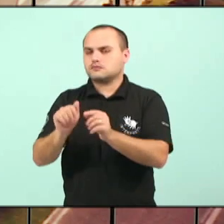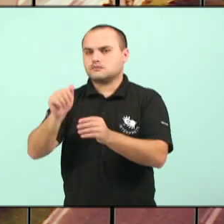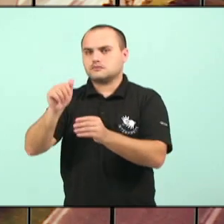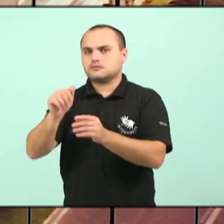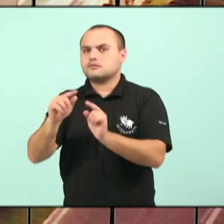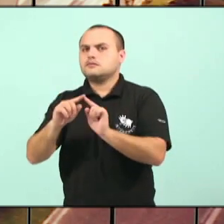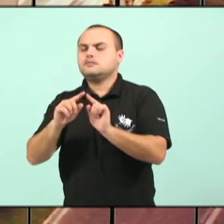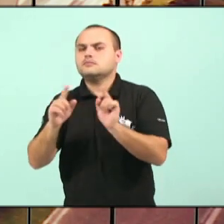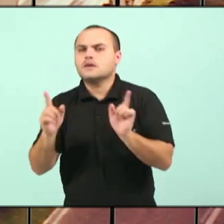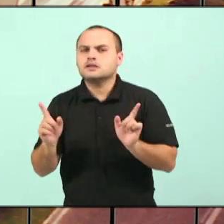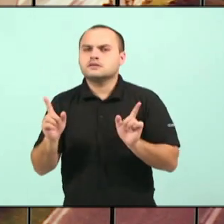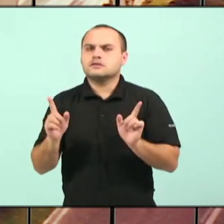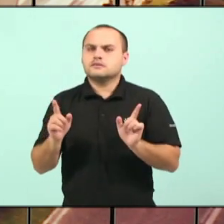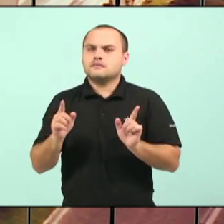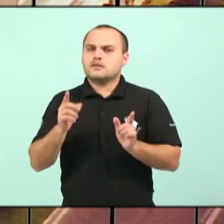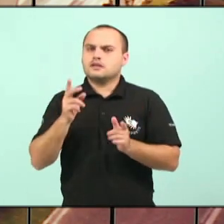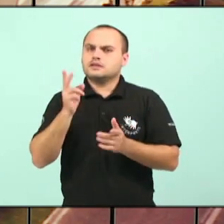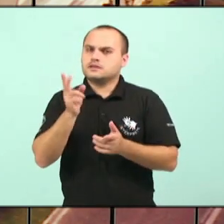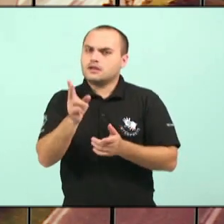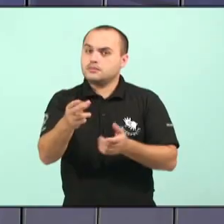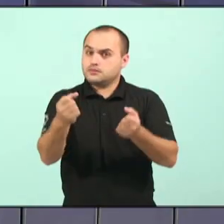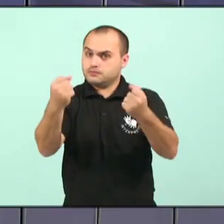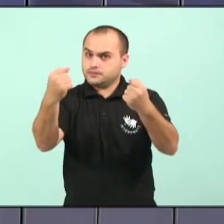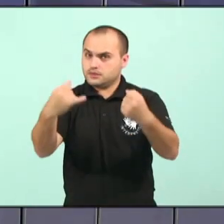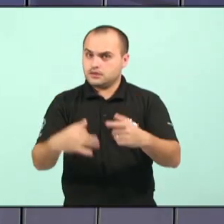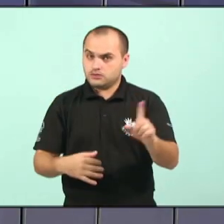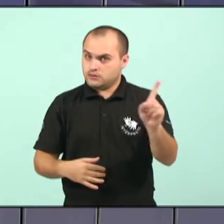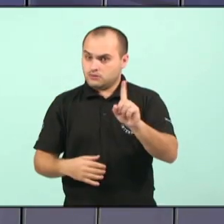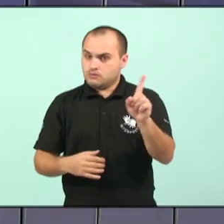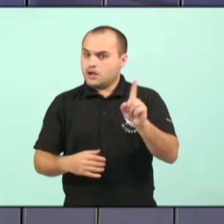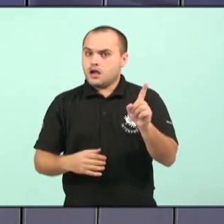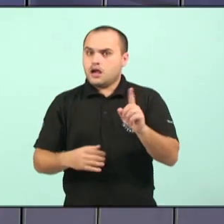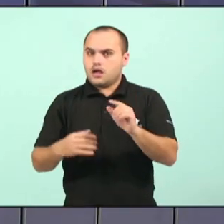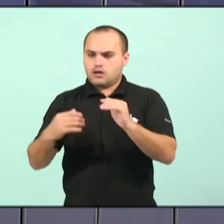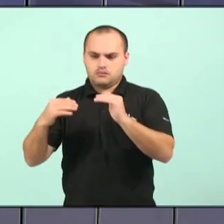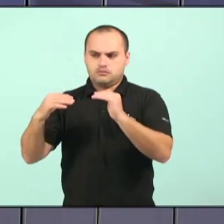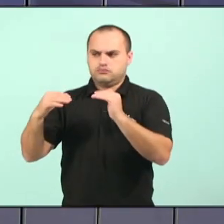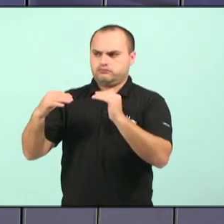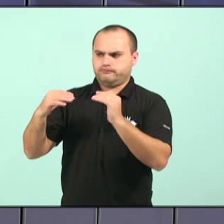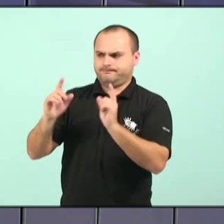mas sempre explicando não contra as obras ou